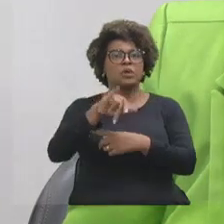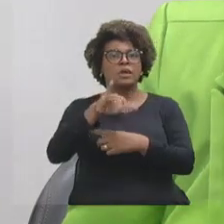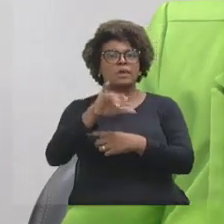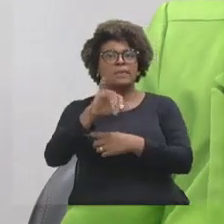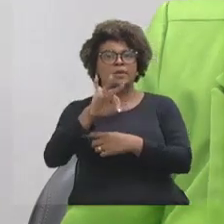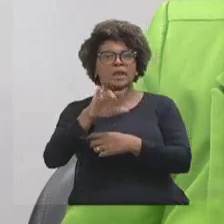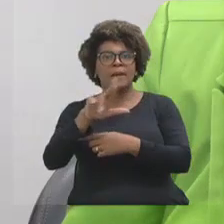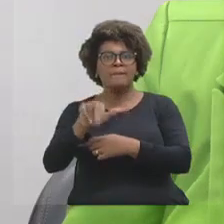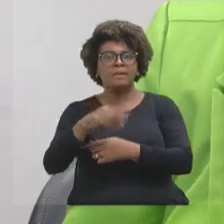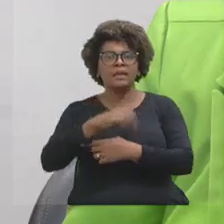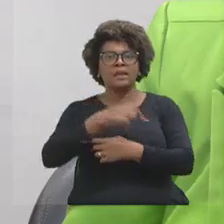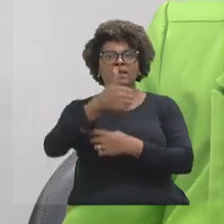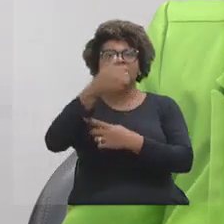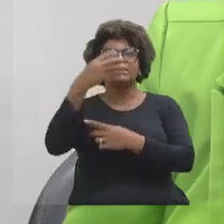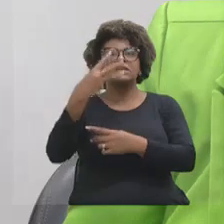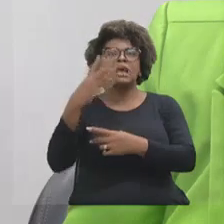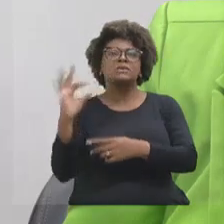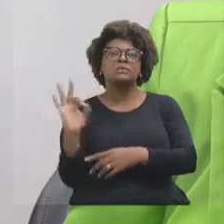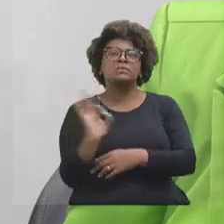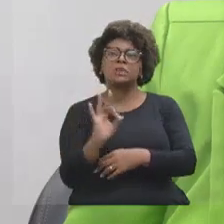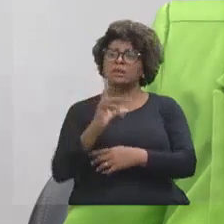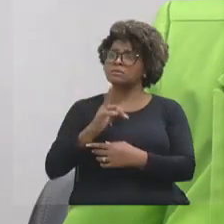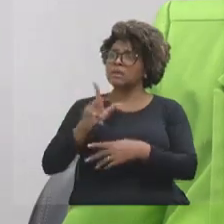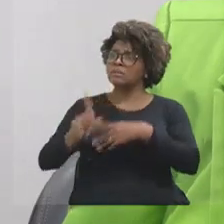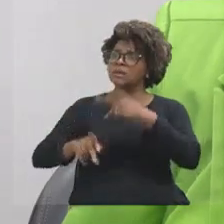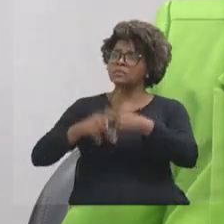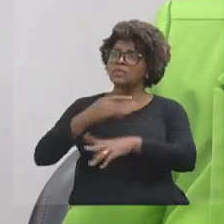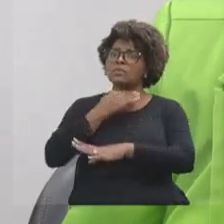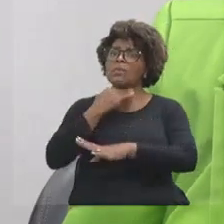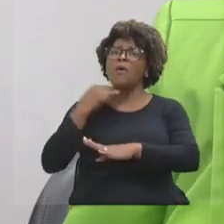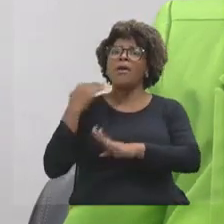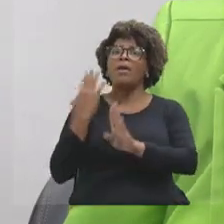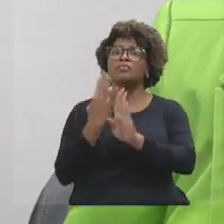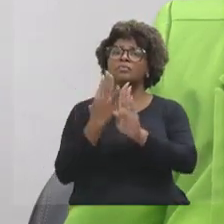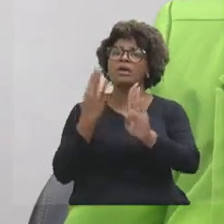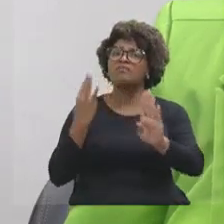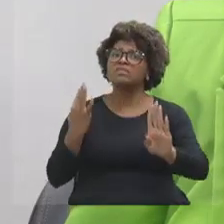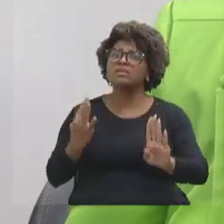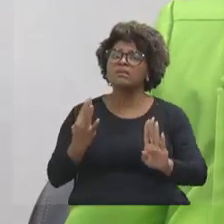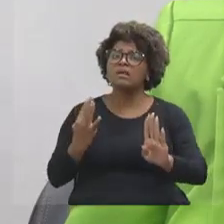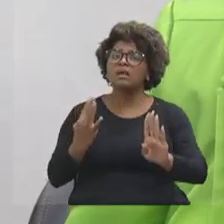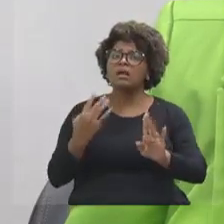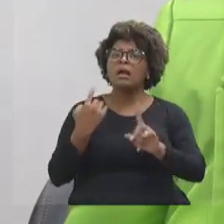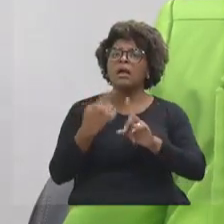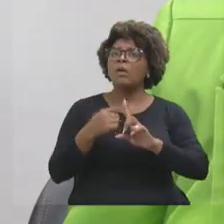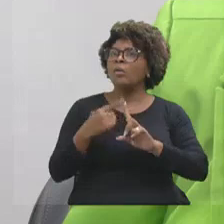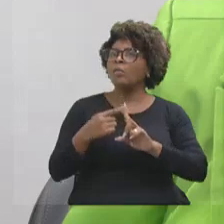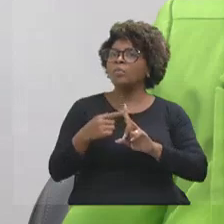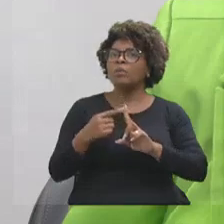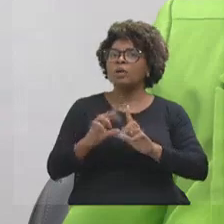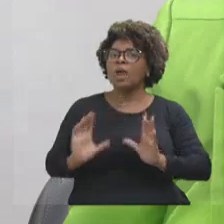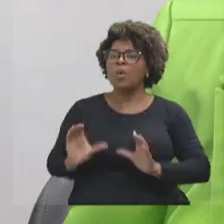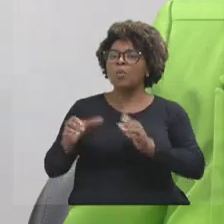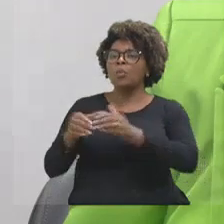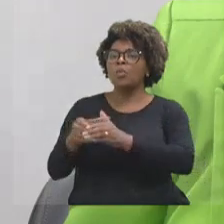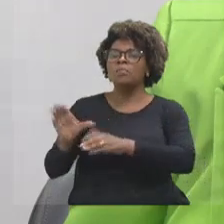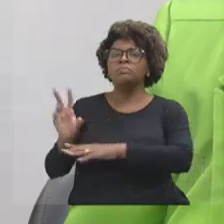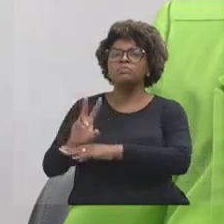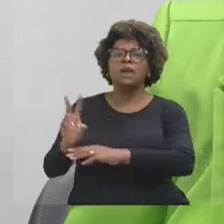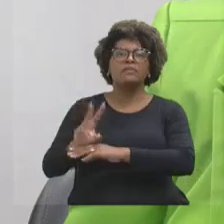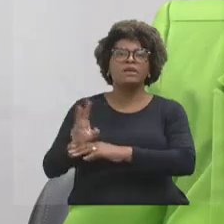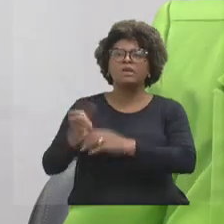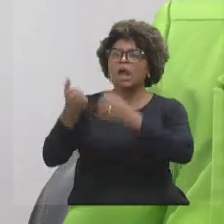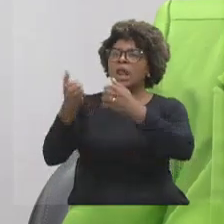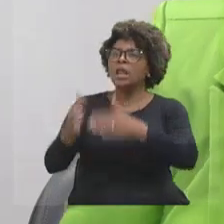13%. tem gente morrendo morrendo na fila por causa da Superintendência Regional de Saúde de não querer